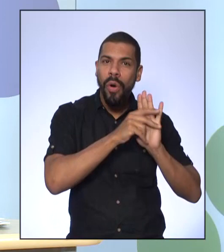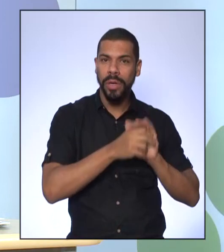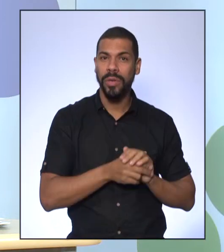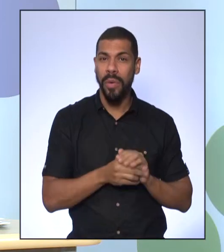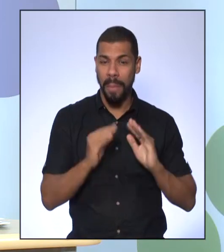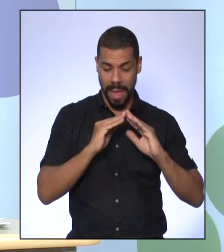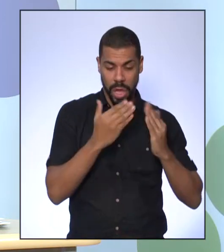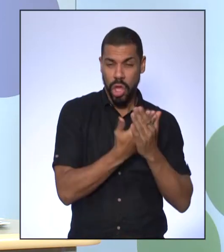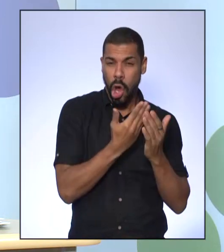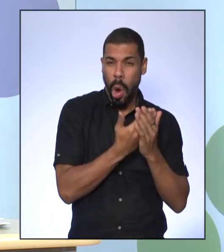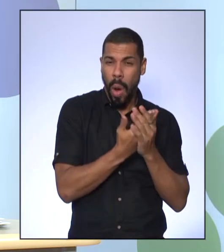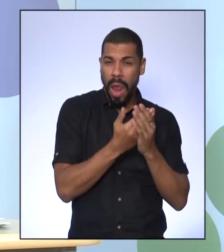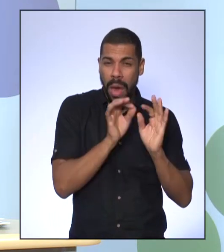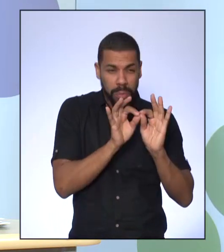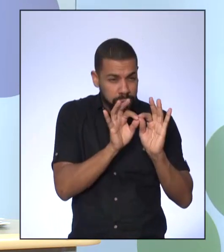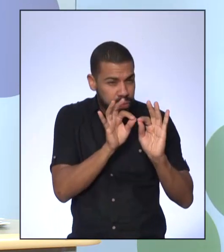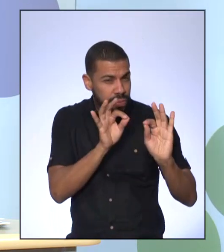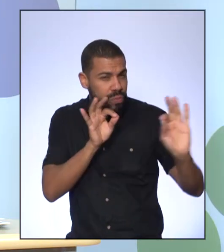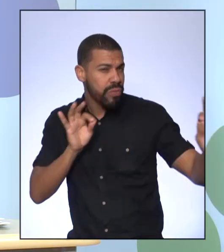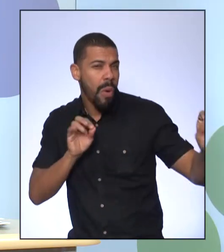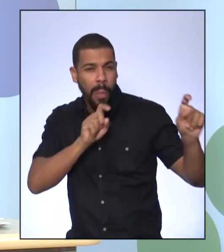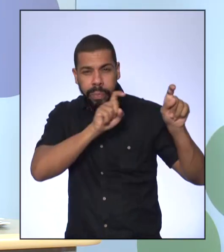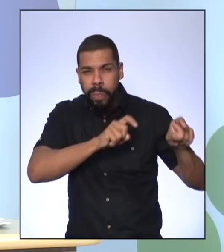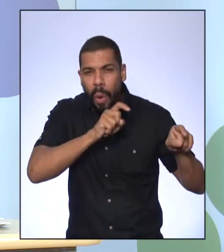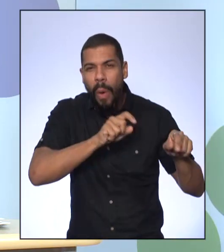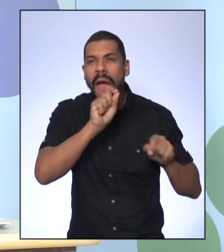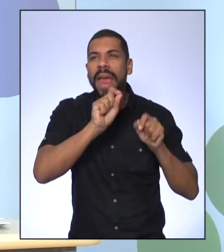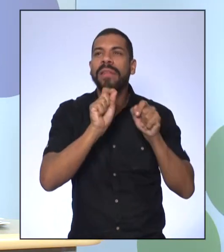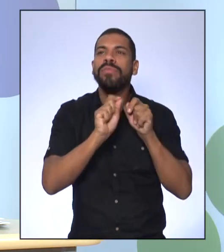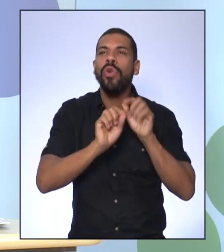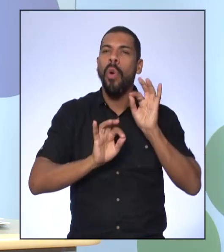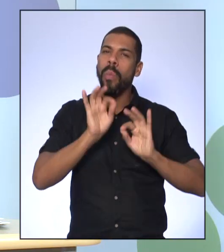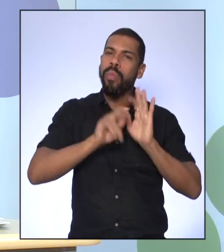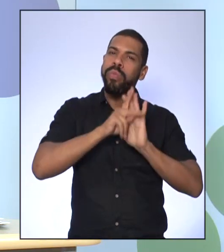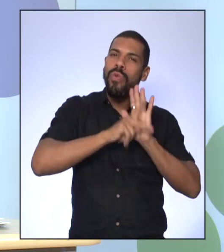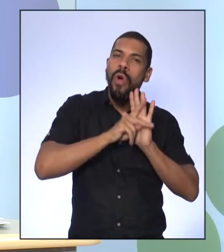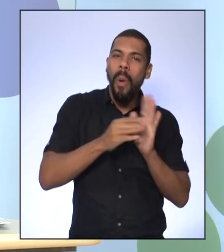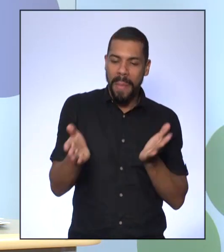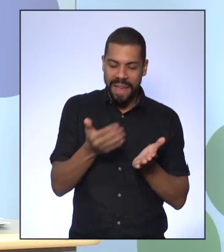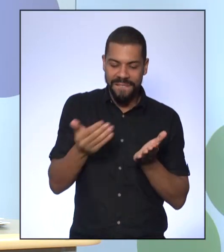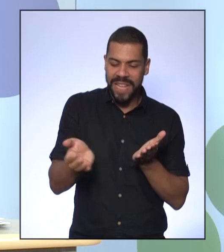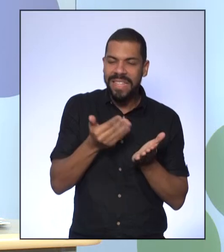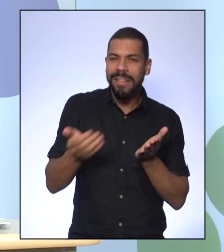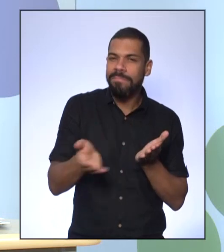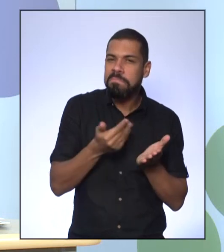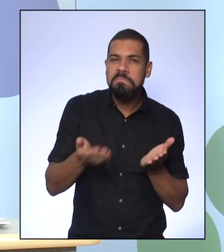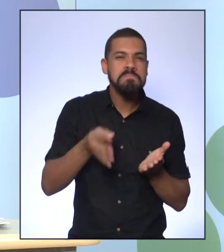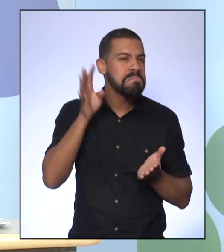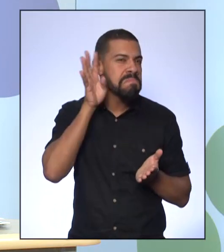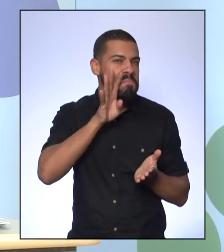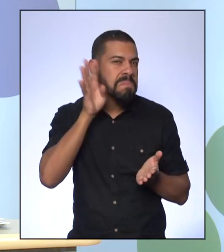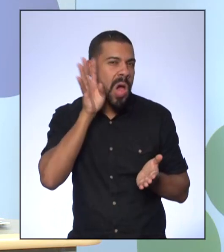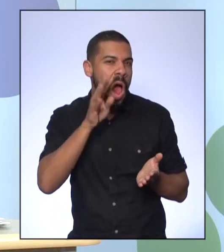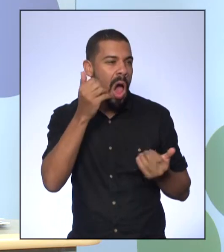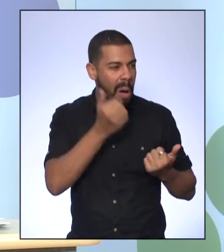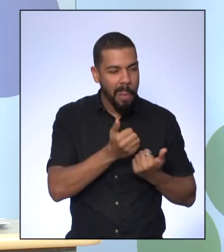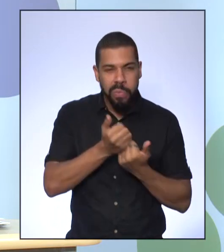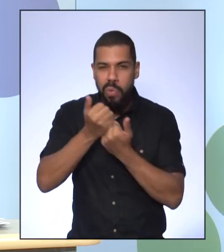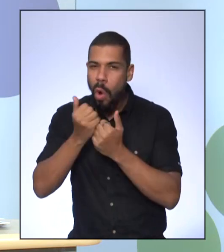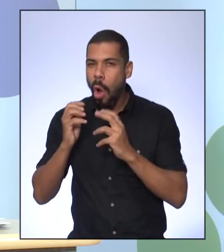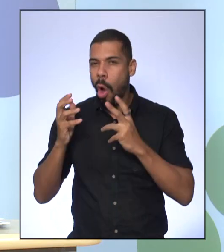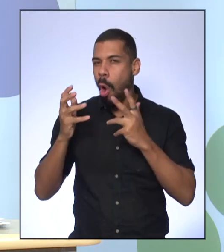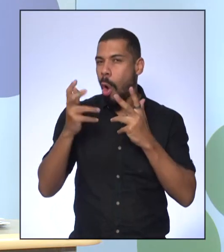desenvolveram uma revista super bacana durante as aulas de geografia, com o apoio de outros professores, como